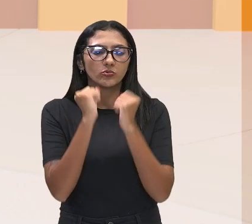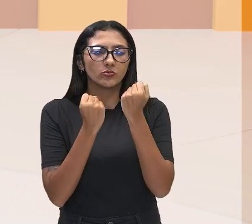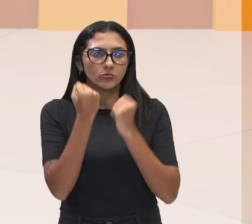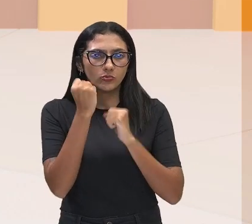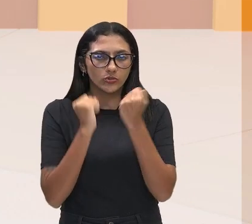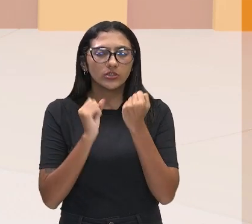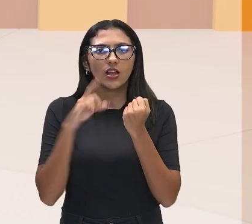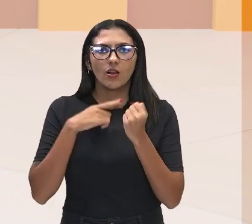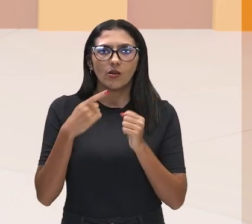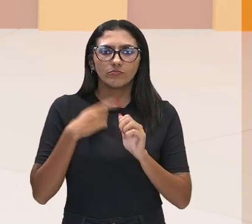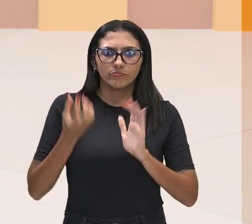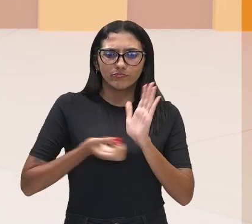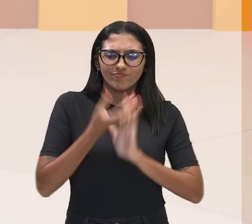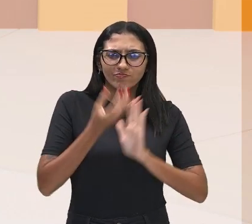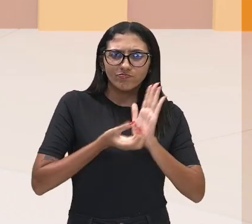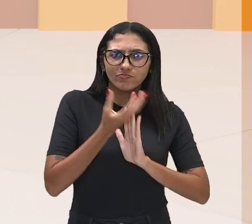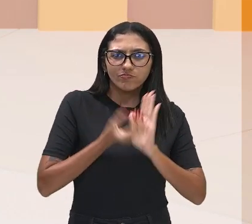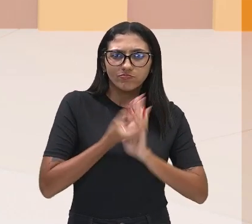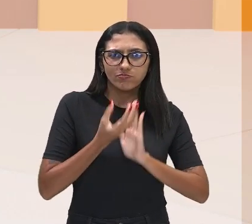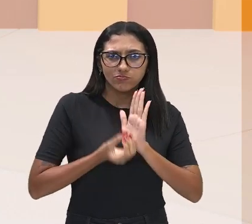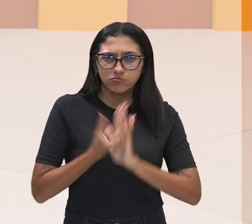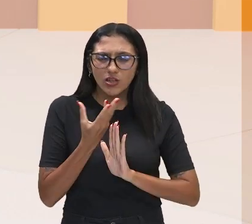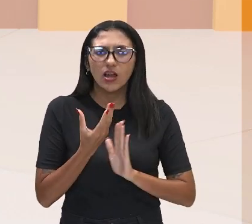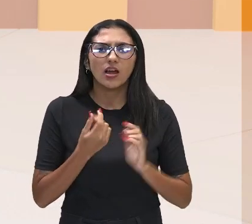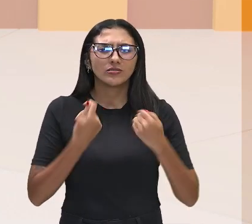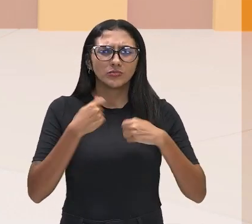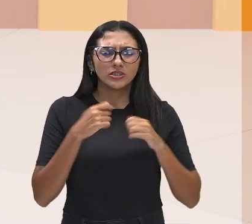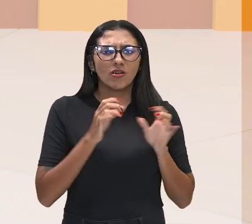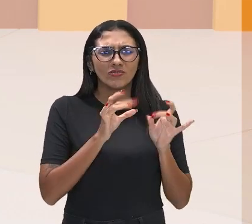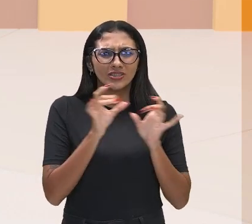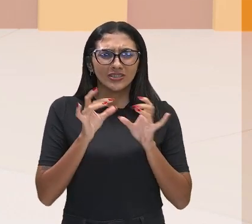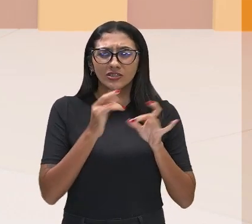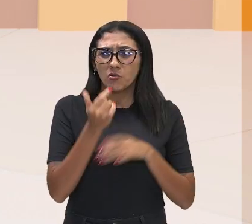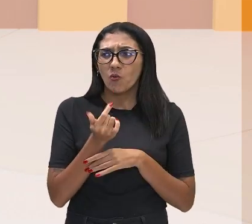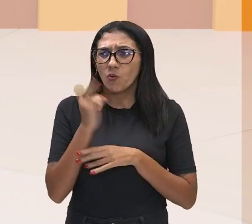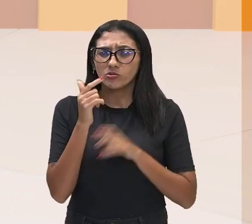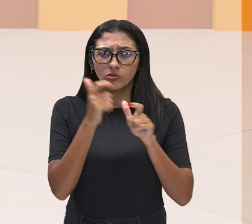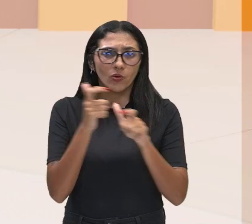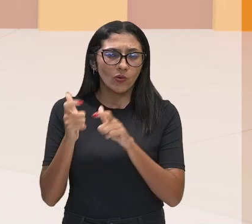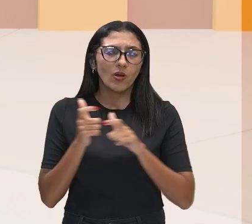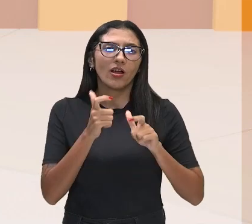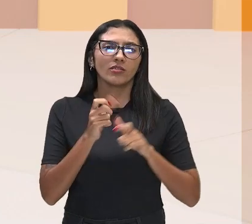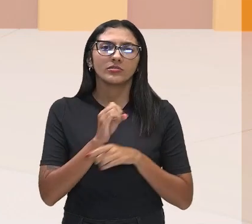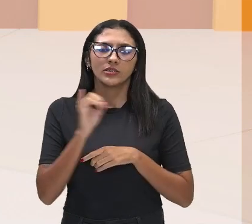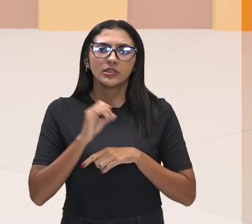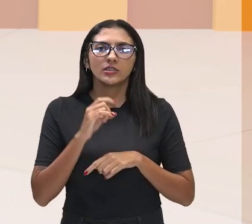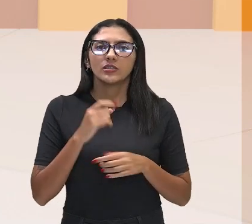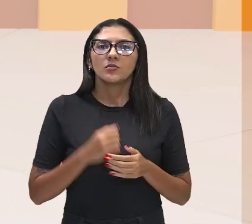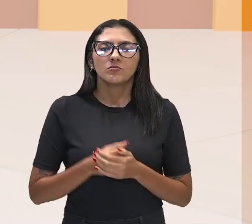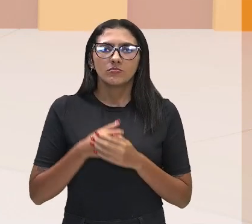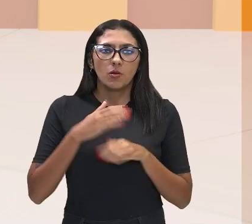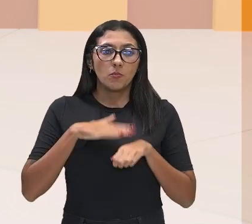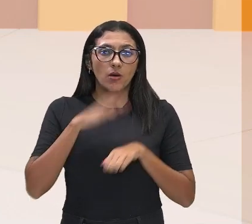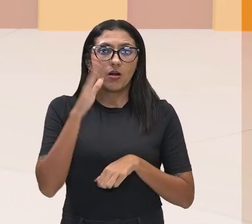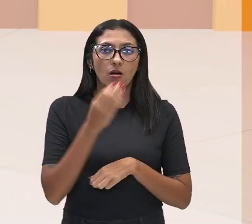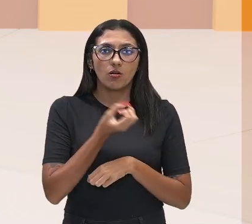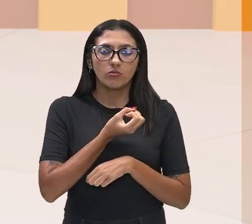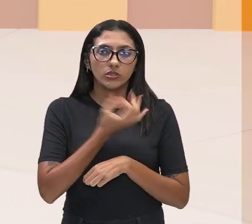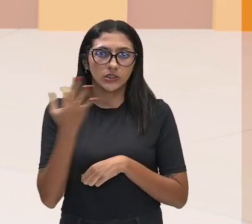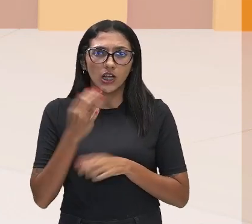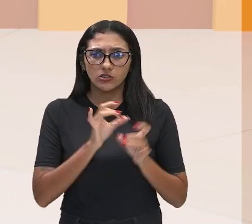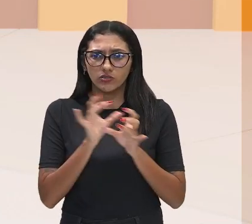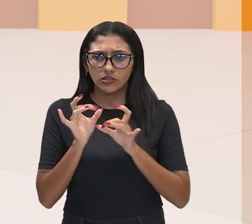a produzir mais, vai precisar se vender para outros mercados consumidores. Quanto maior o mercado consumidor, mais lucro